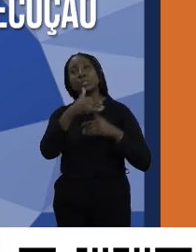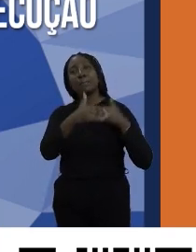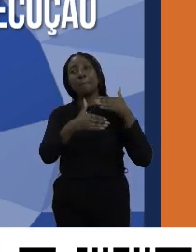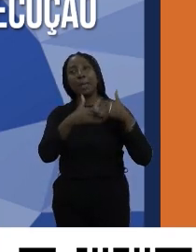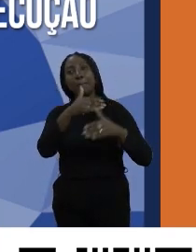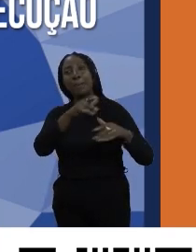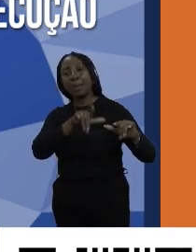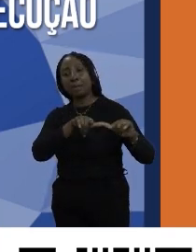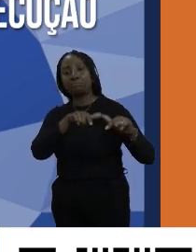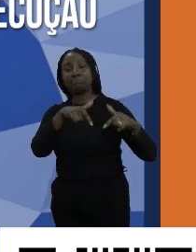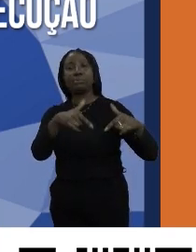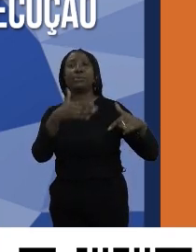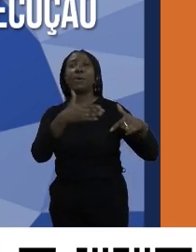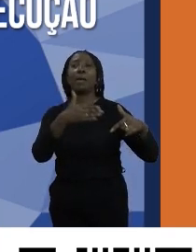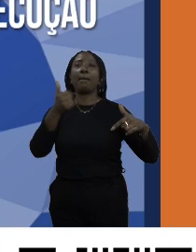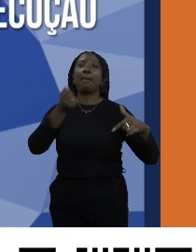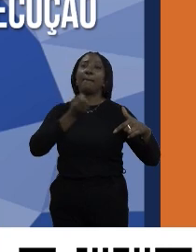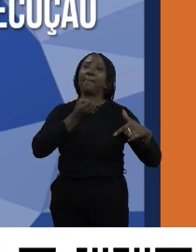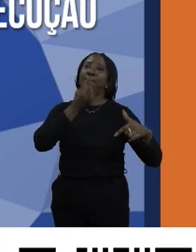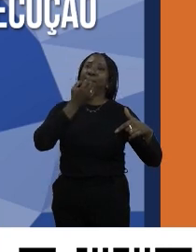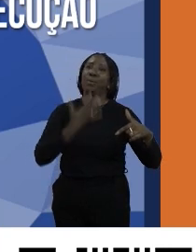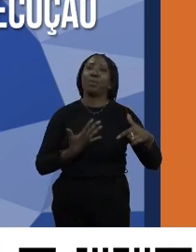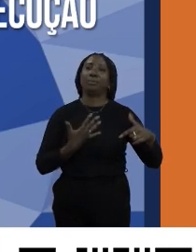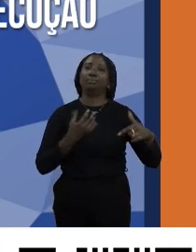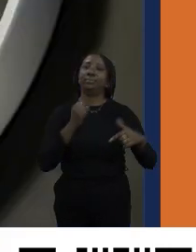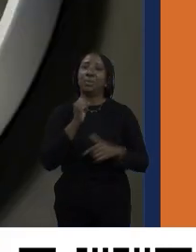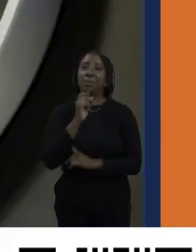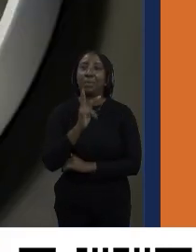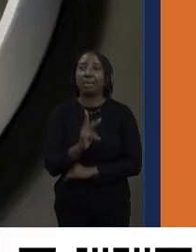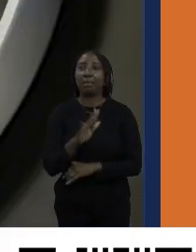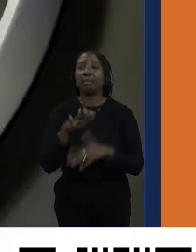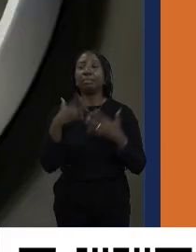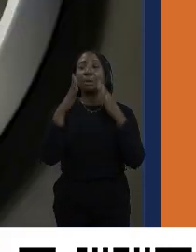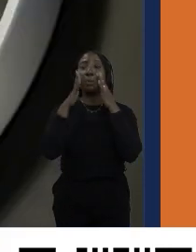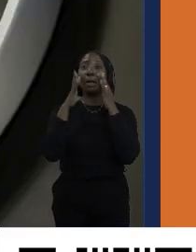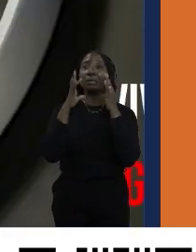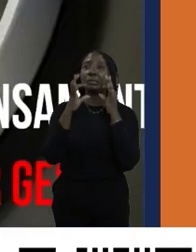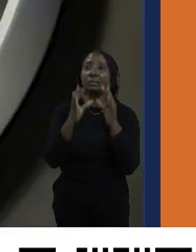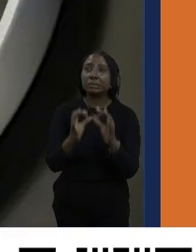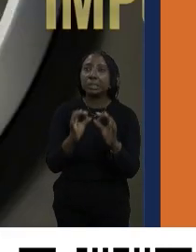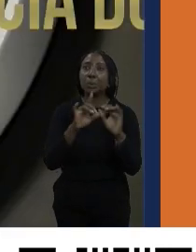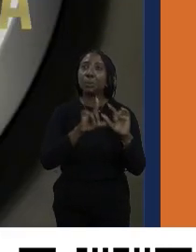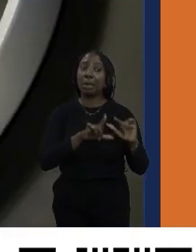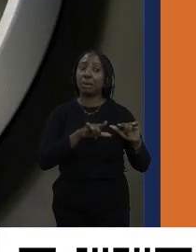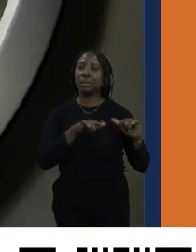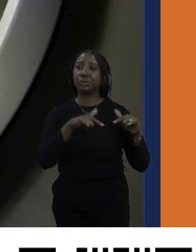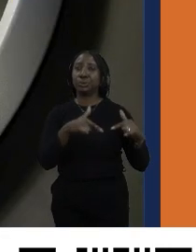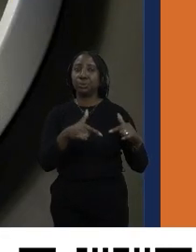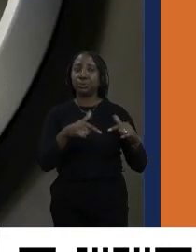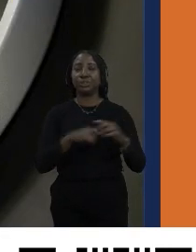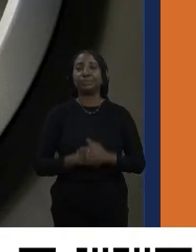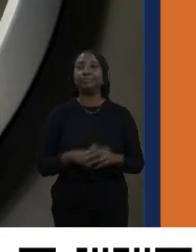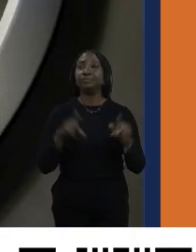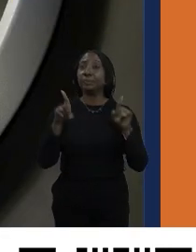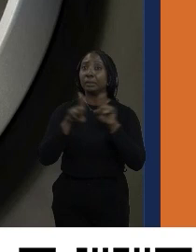performance aumenta gigantescamente, tá bom? Então, atenção na execução. Outra coisa, foco. Foco no